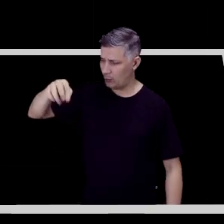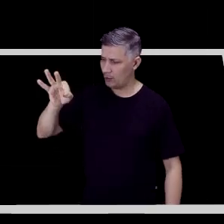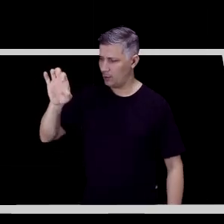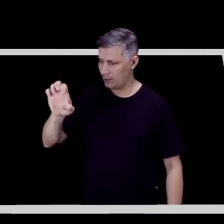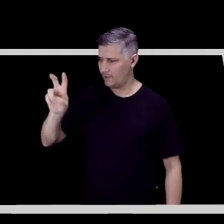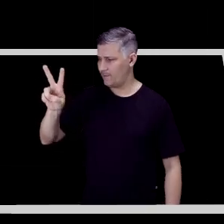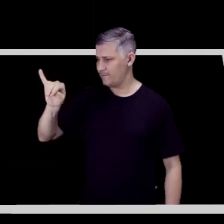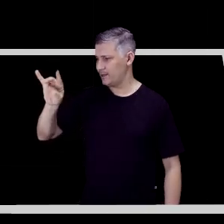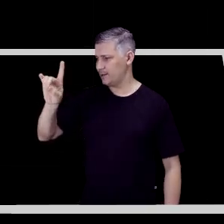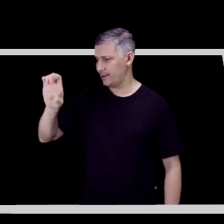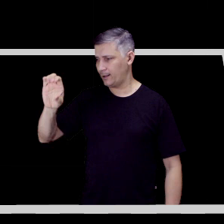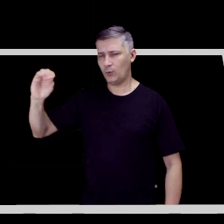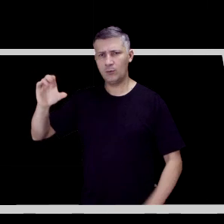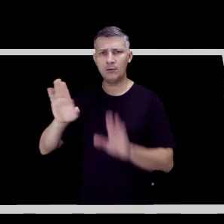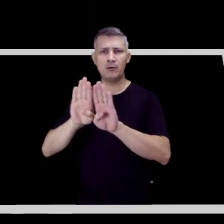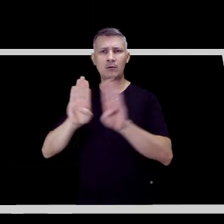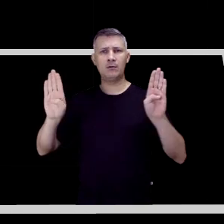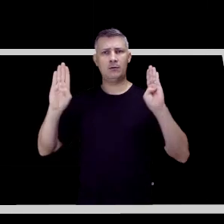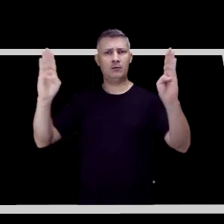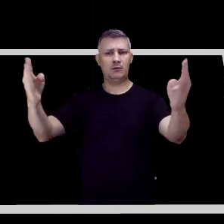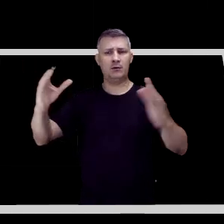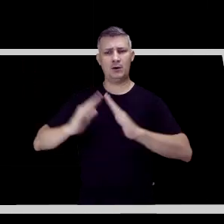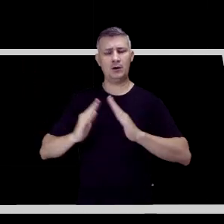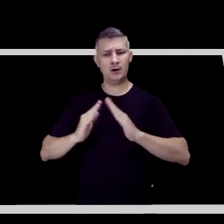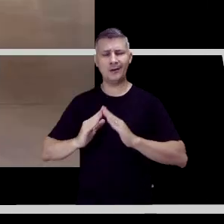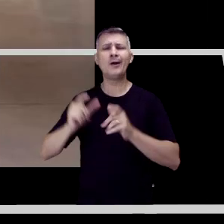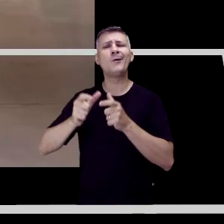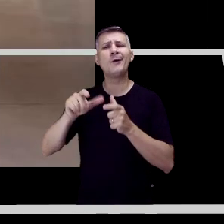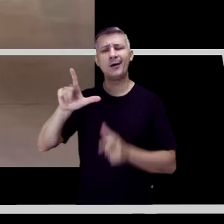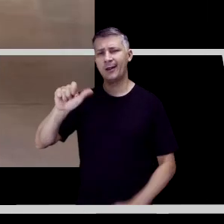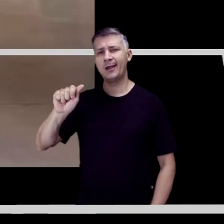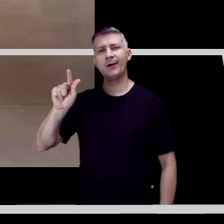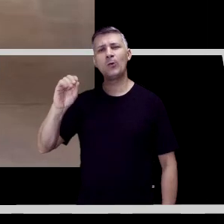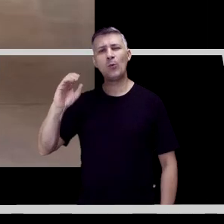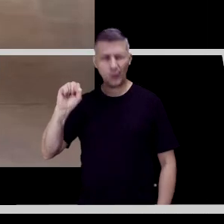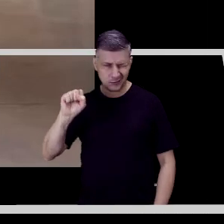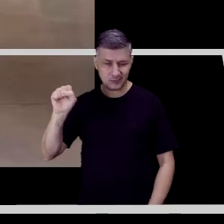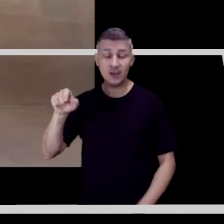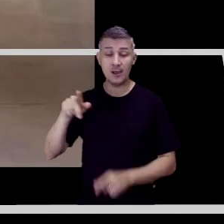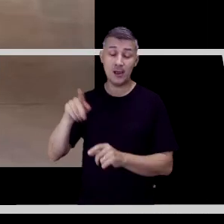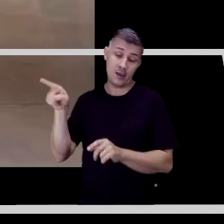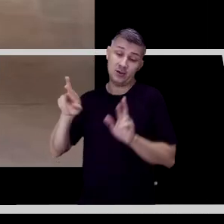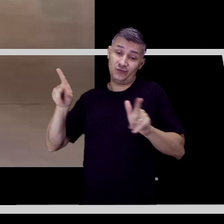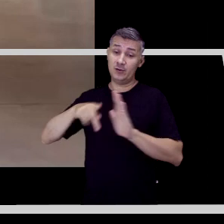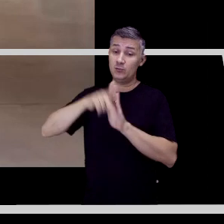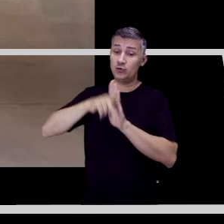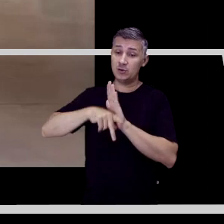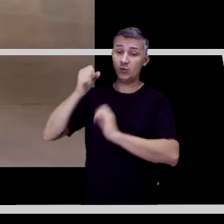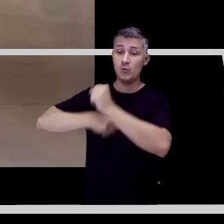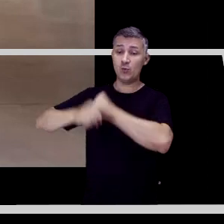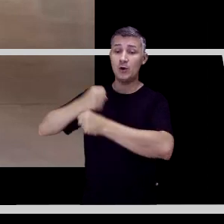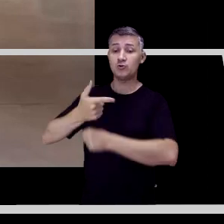Montevidéu, num condomínio que se chama Lagos. Essa aí eu acho que é um link bem interessante desse projeto do CREA, que